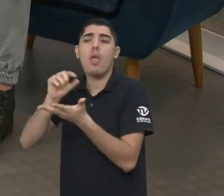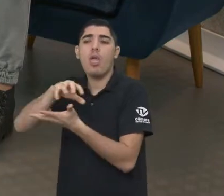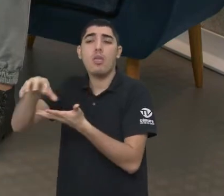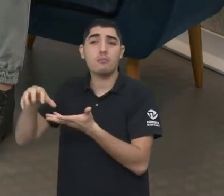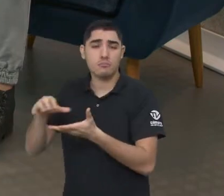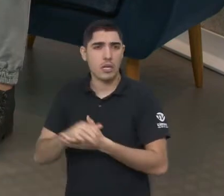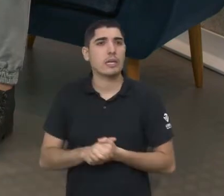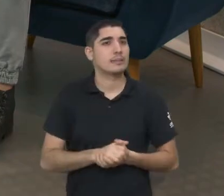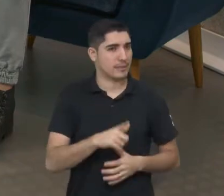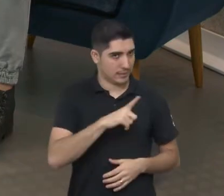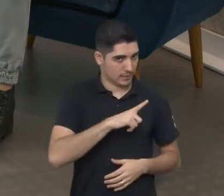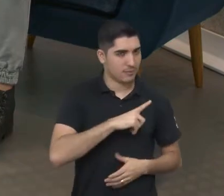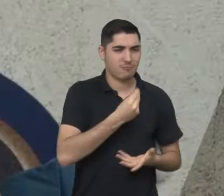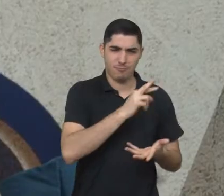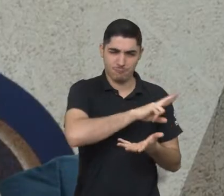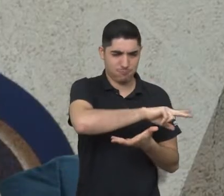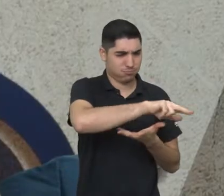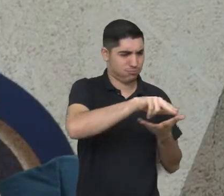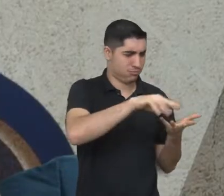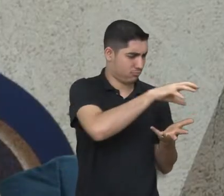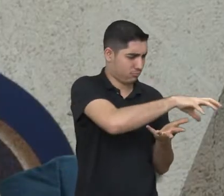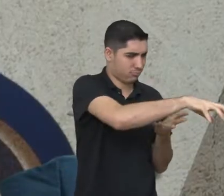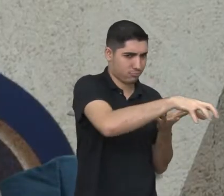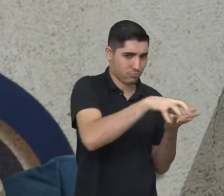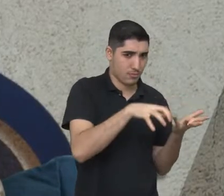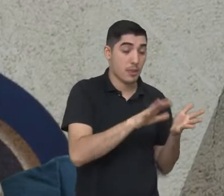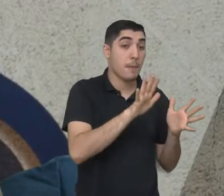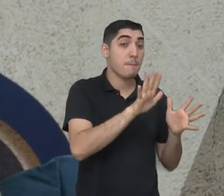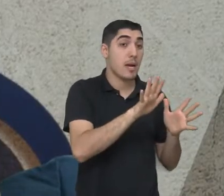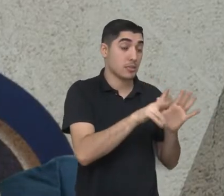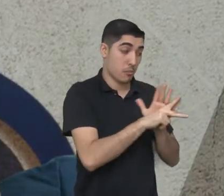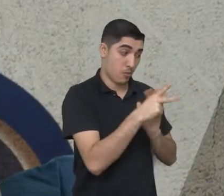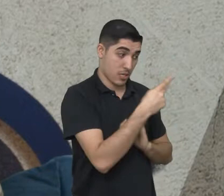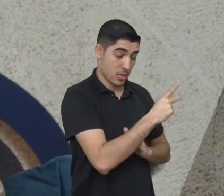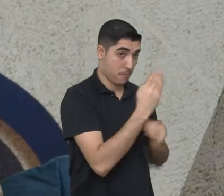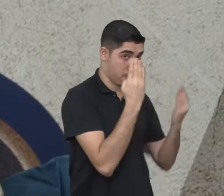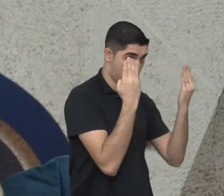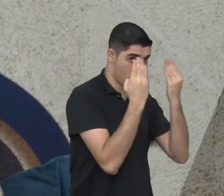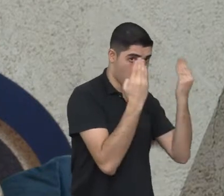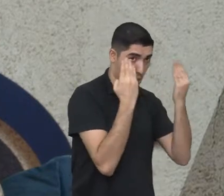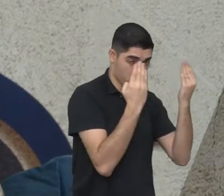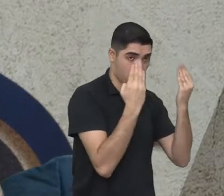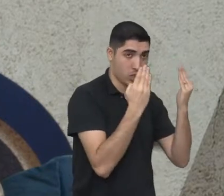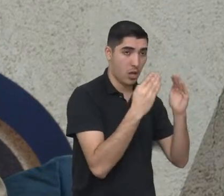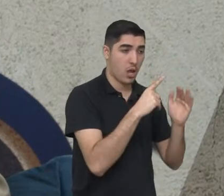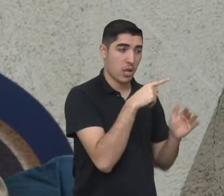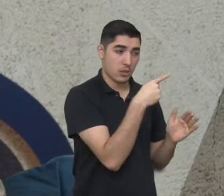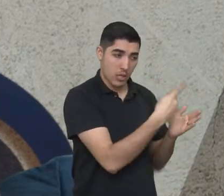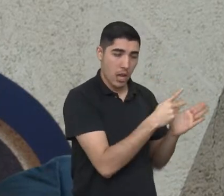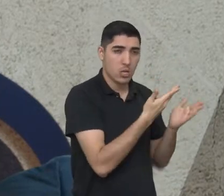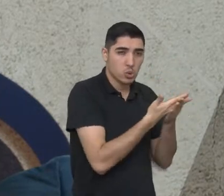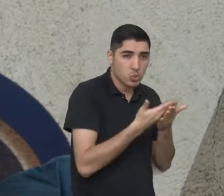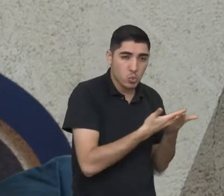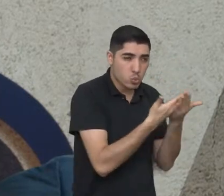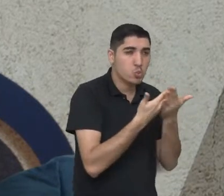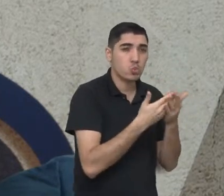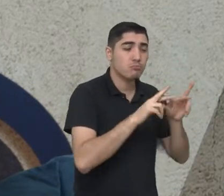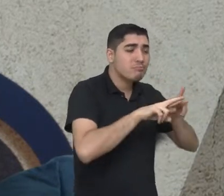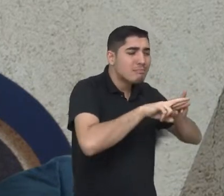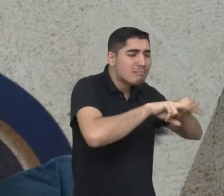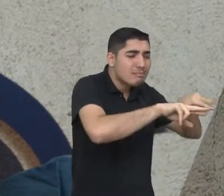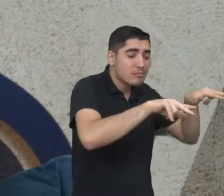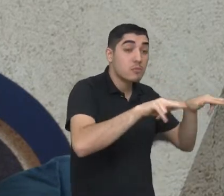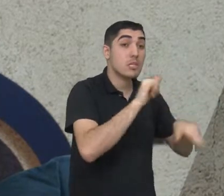existem muitas áreas, inúmeras, né? E a questão é os saberes da psicologia aplicados em situações diferentes, como por